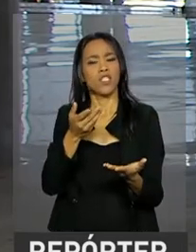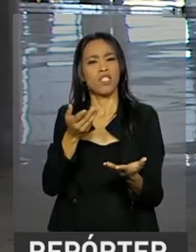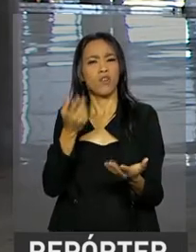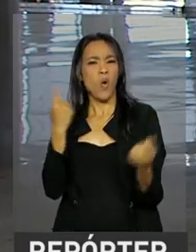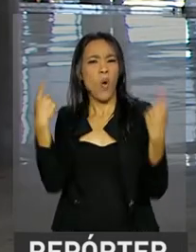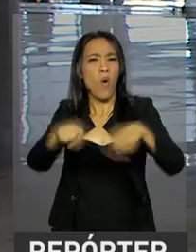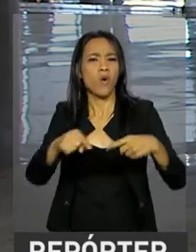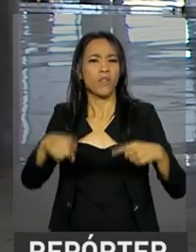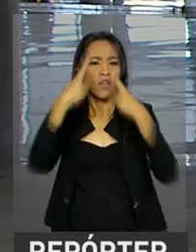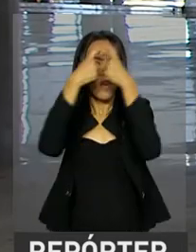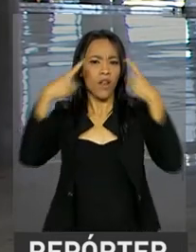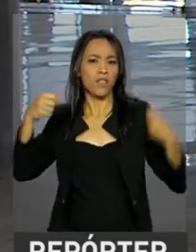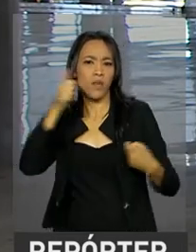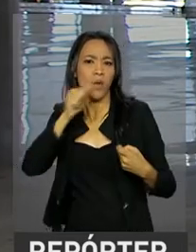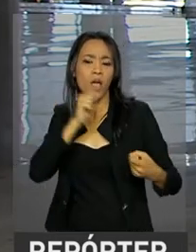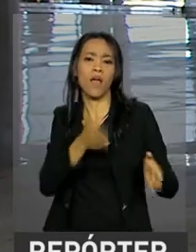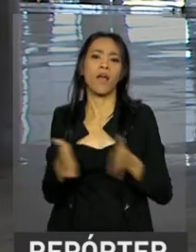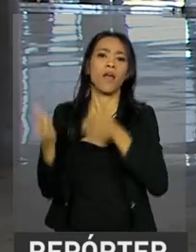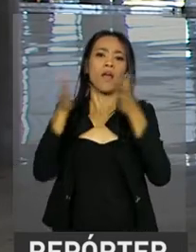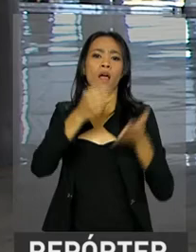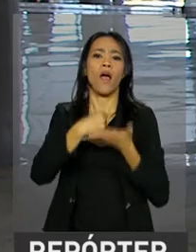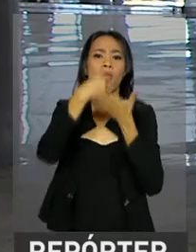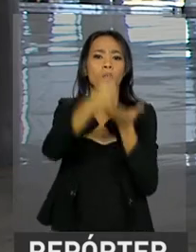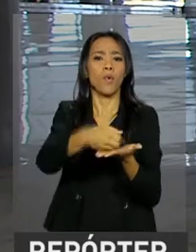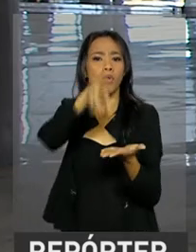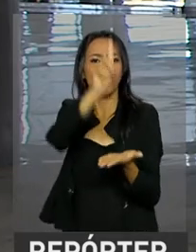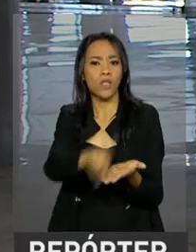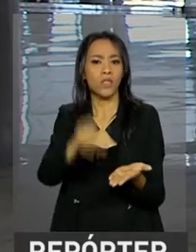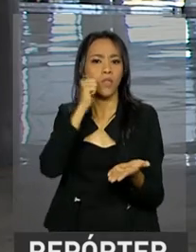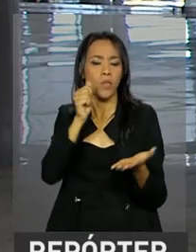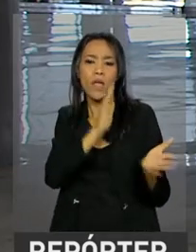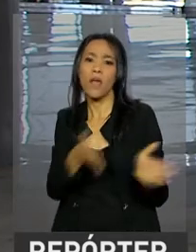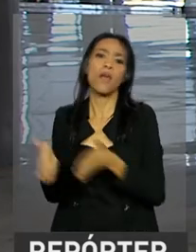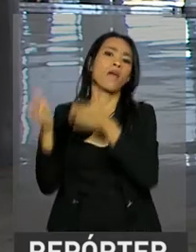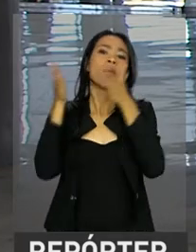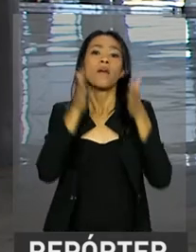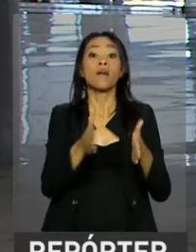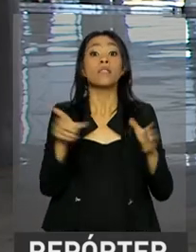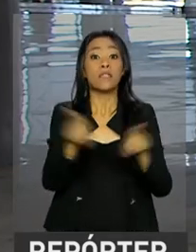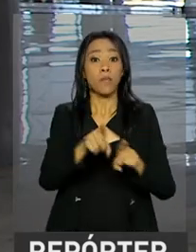contra a mulher, promoção dos direitos da mulher, questões ligadas à